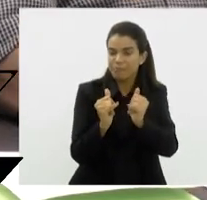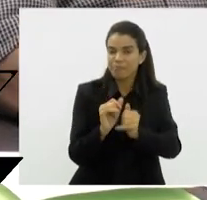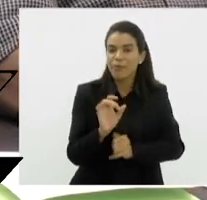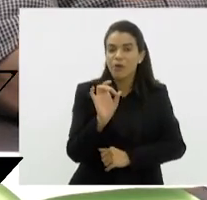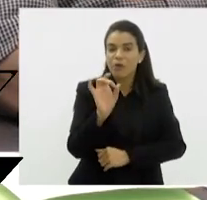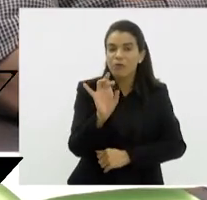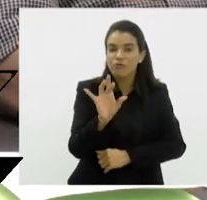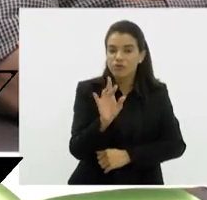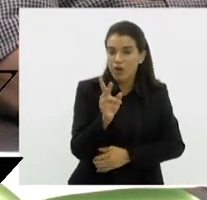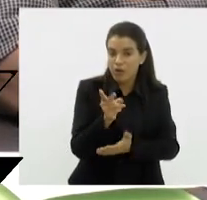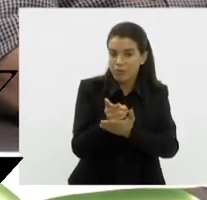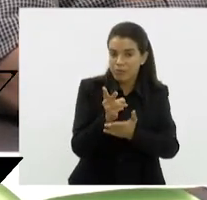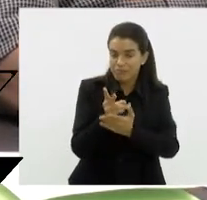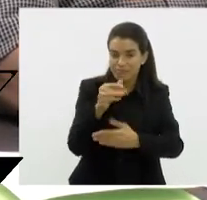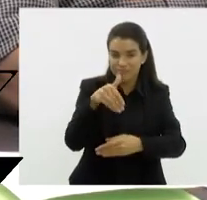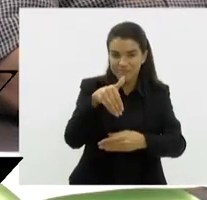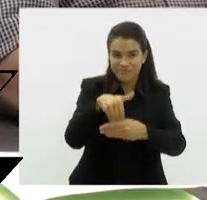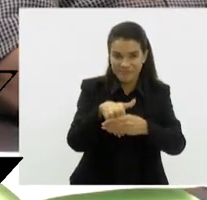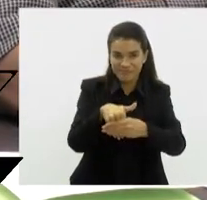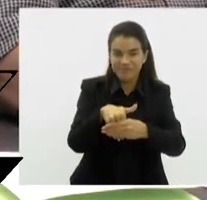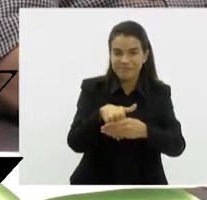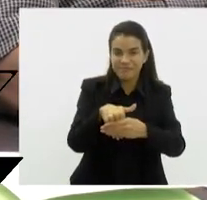só mantenho esse voto